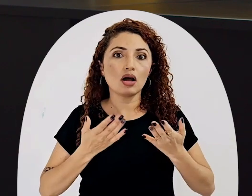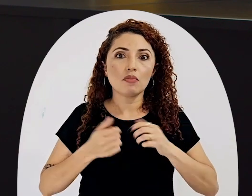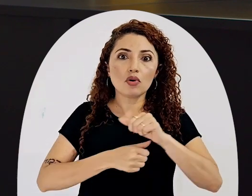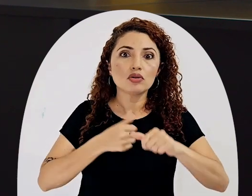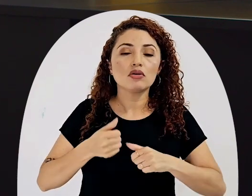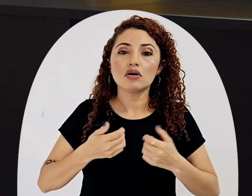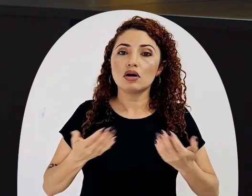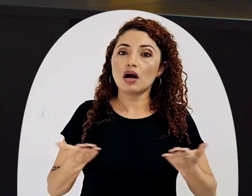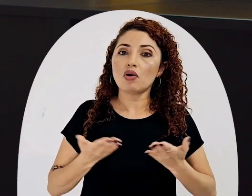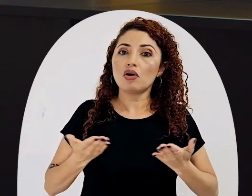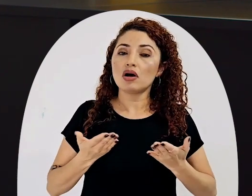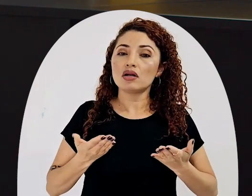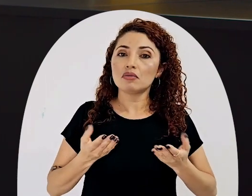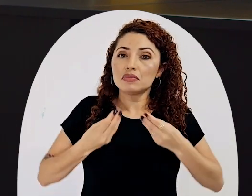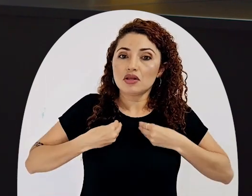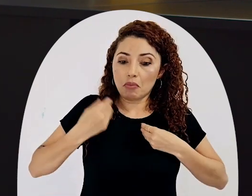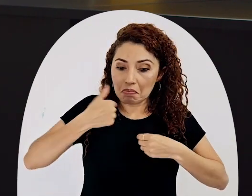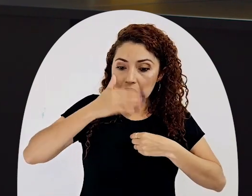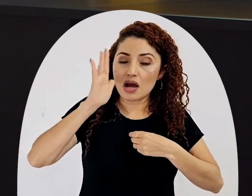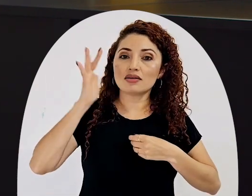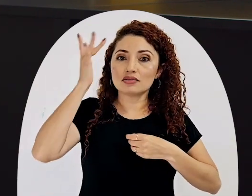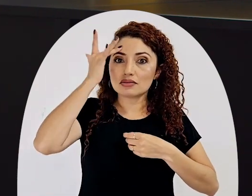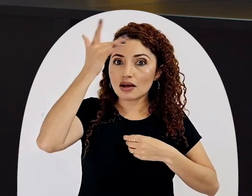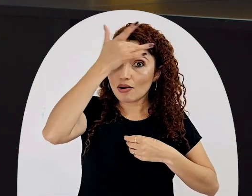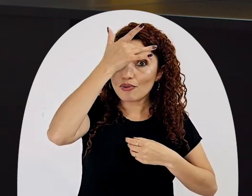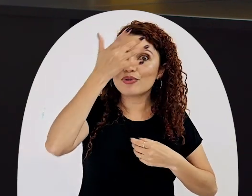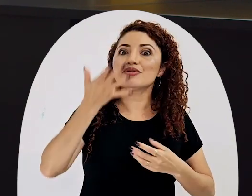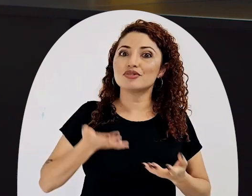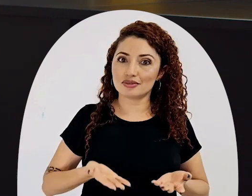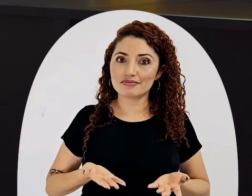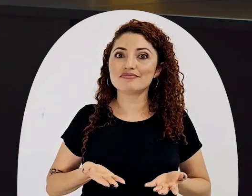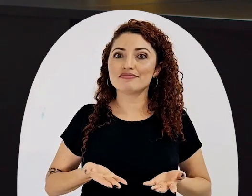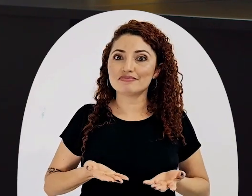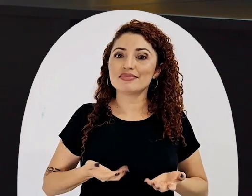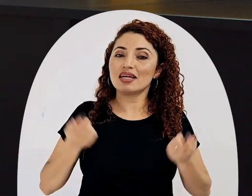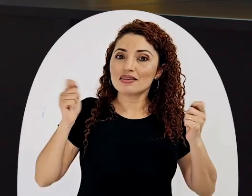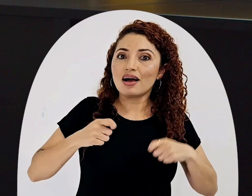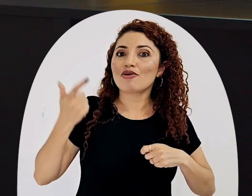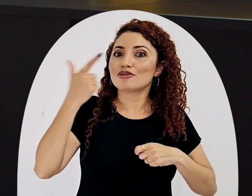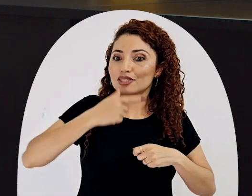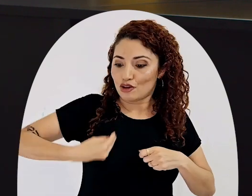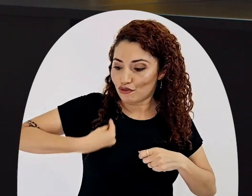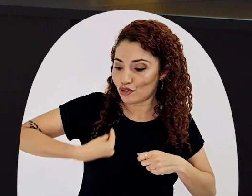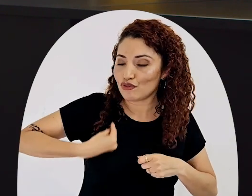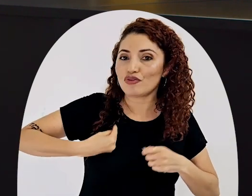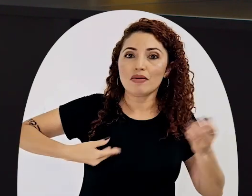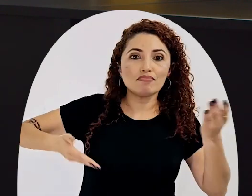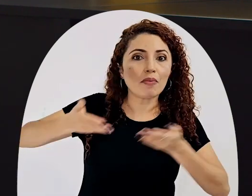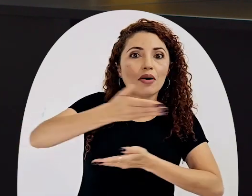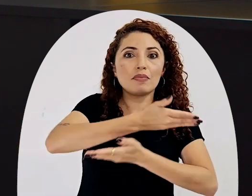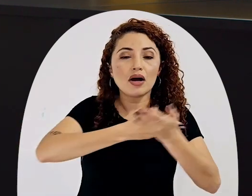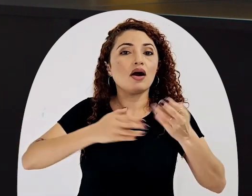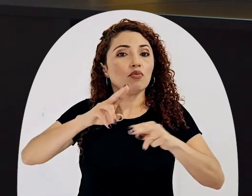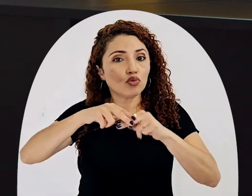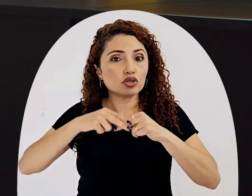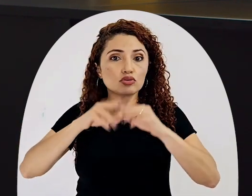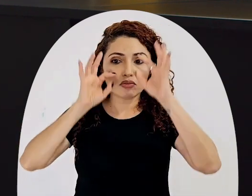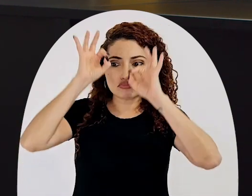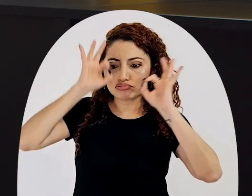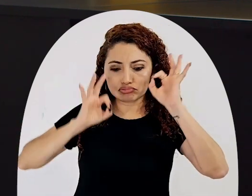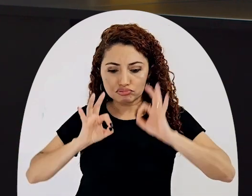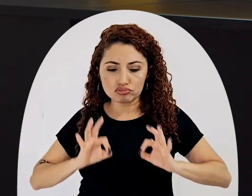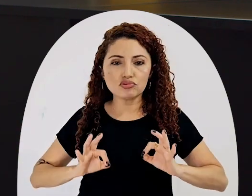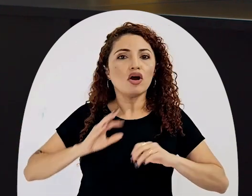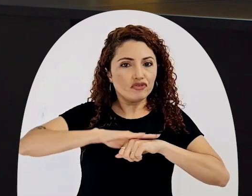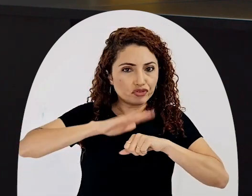mais saúde mental para lidar, né, para viver no mundo. Por isso que eu me harmonizo, por isso que eu fiz cirurgias, né? Mas eu